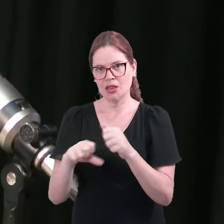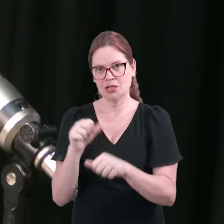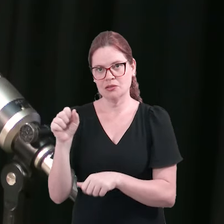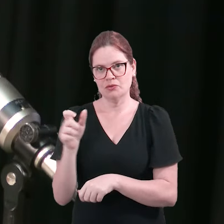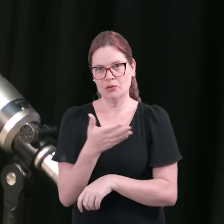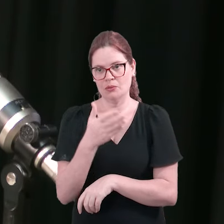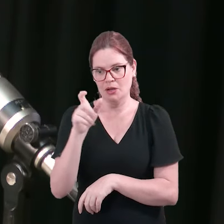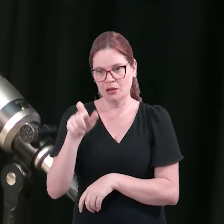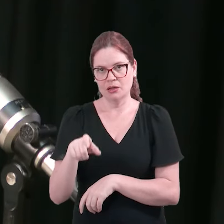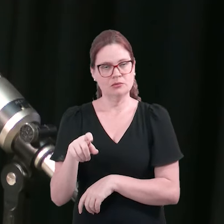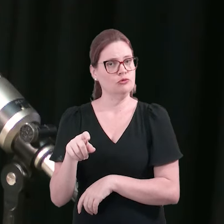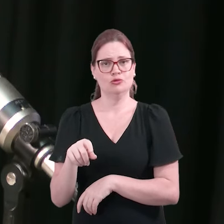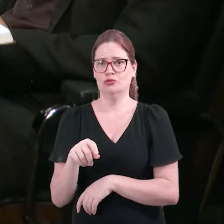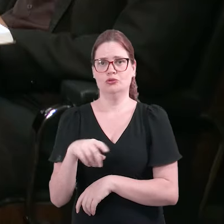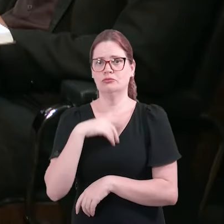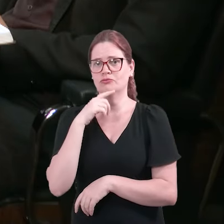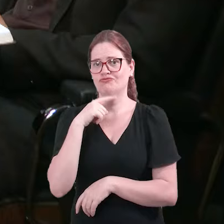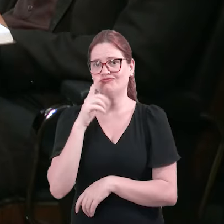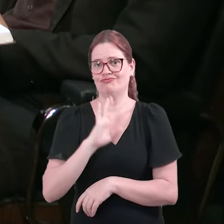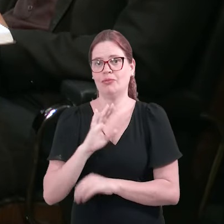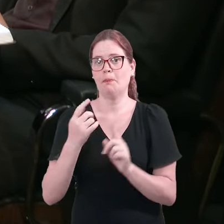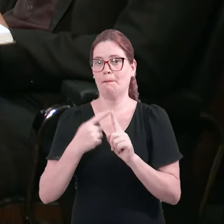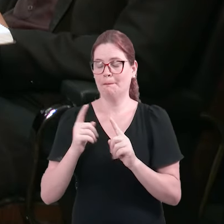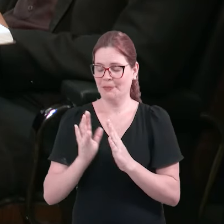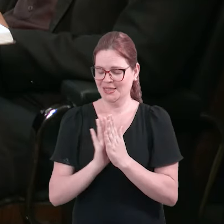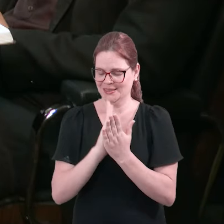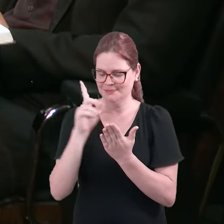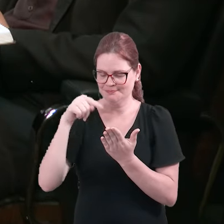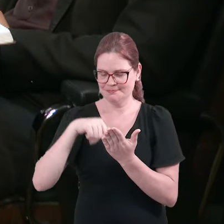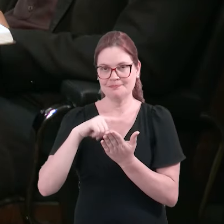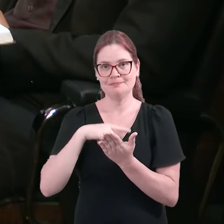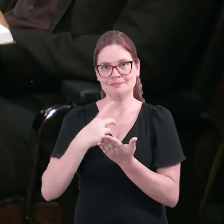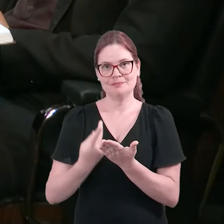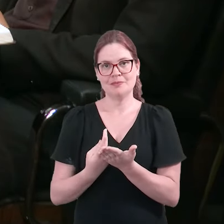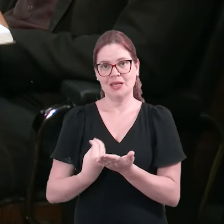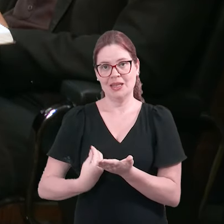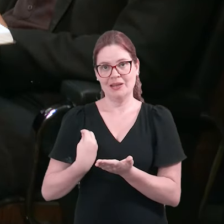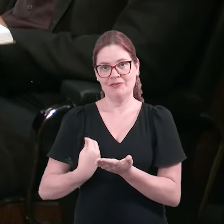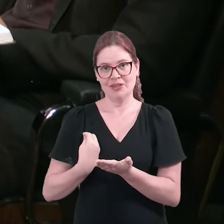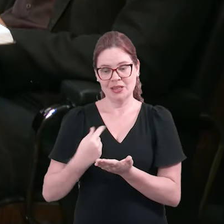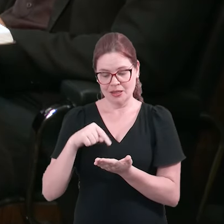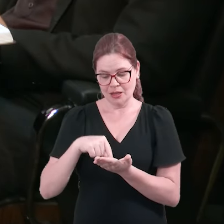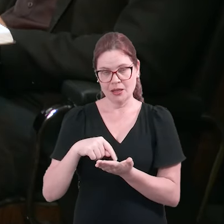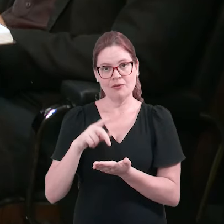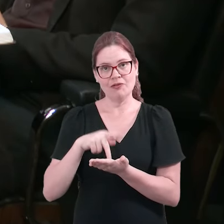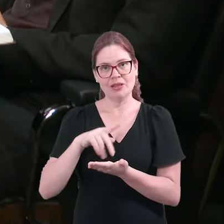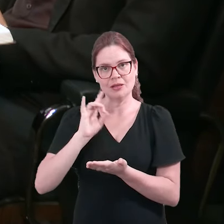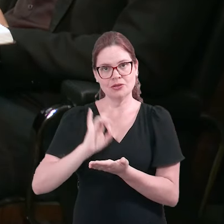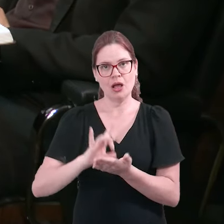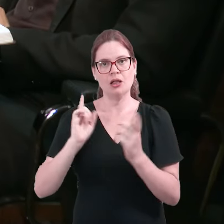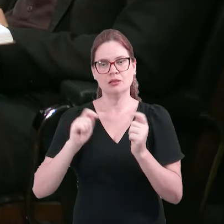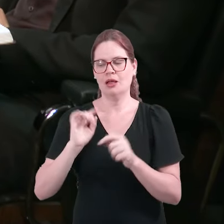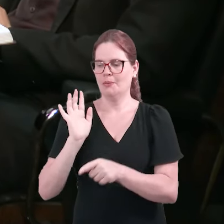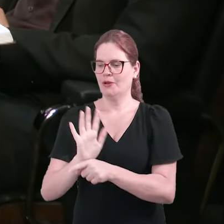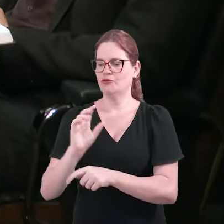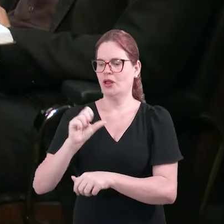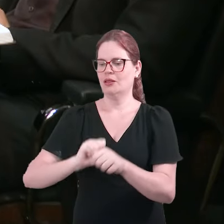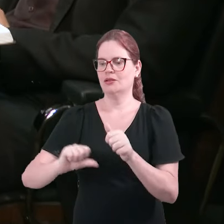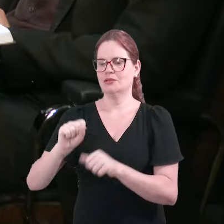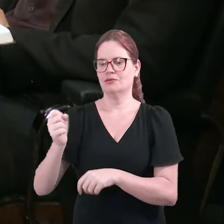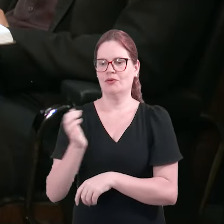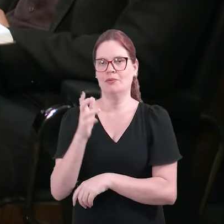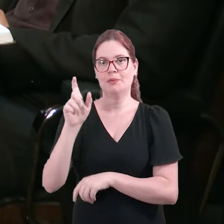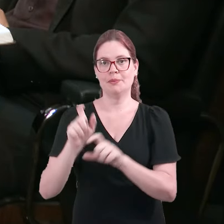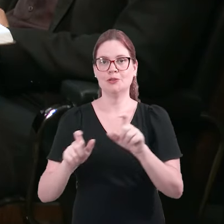de Deus, que é inerrante, que ela contém essa verdade absoluta, ela pode transformar as pessoas, ela pode transformar